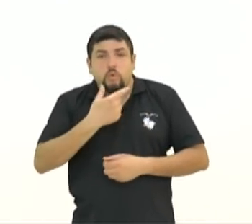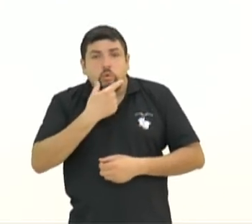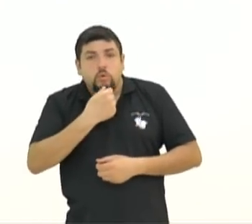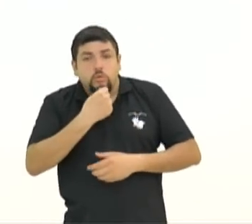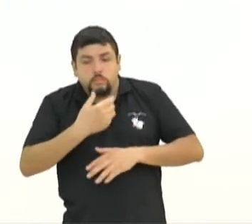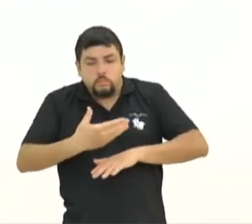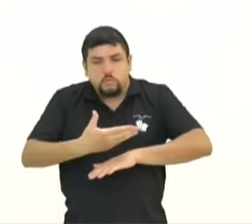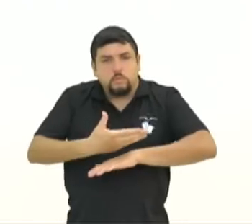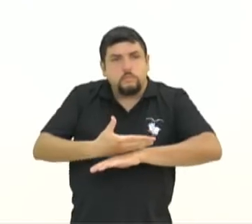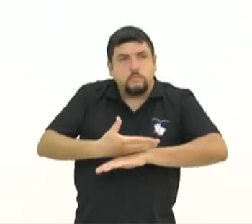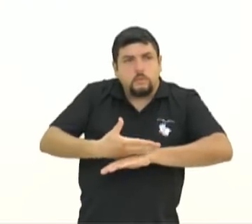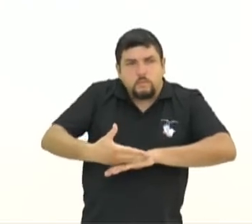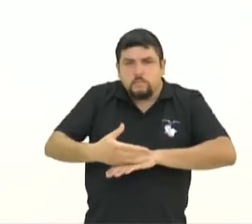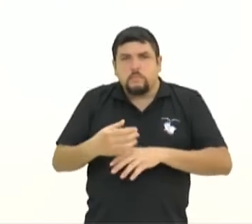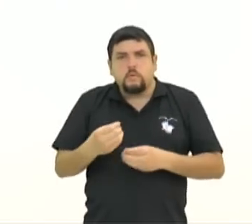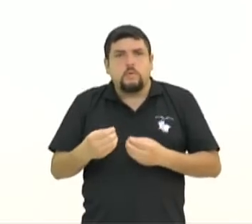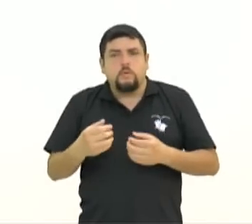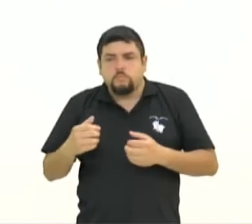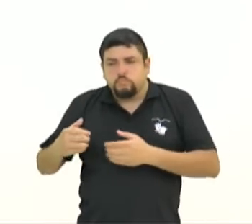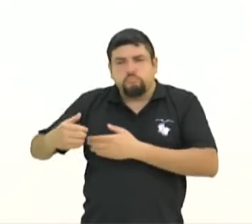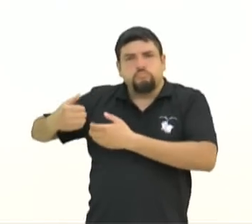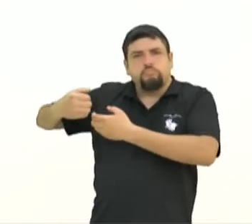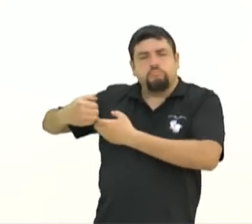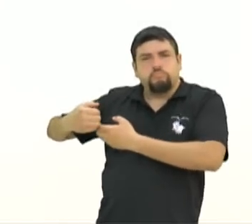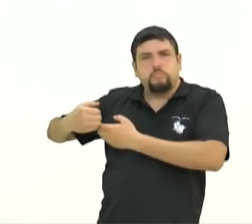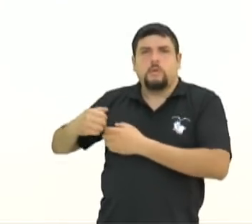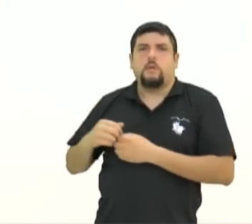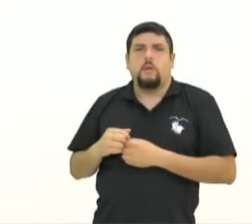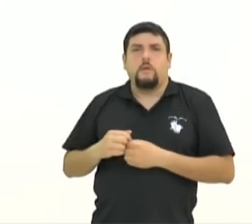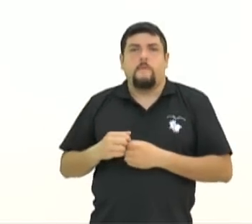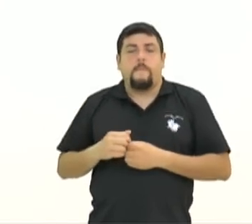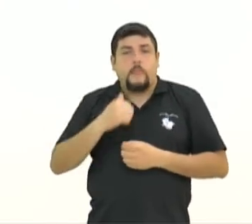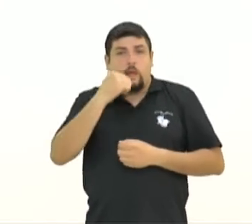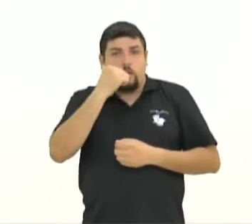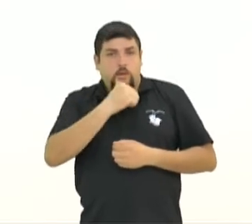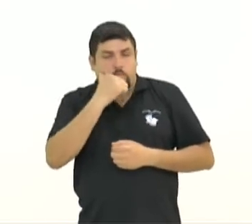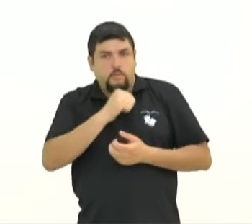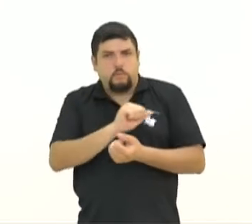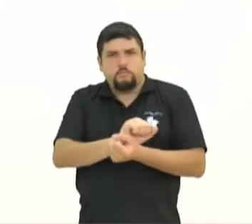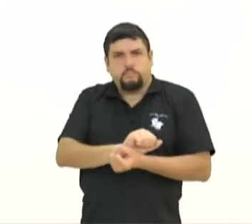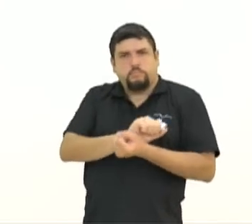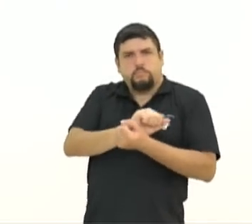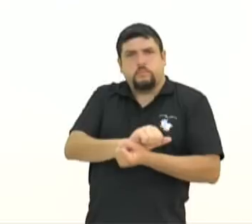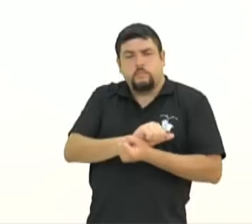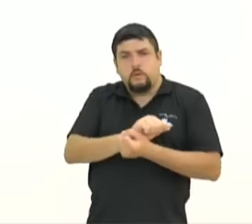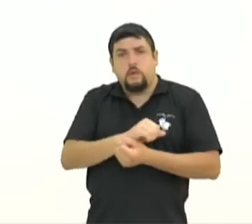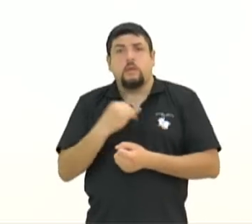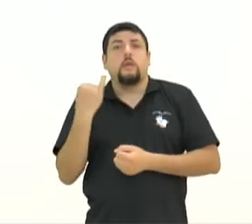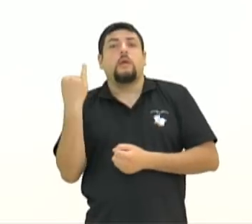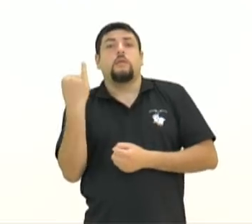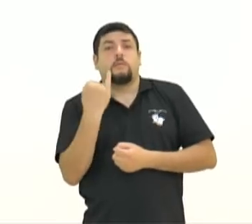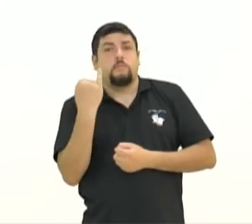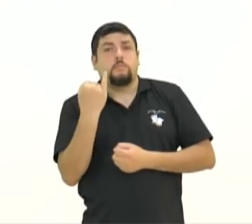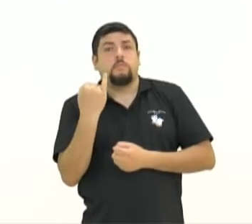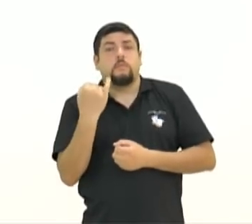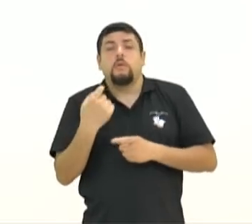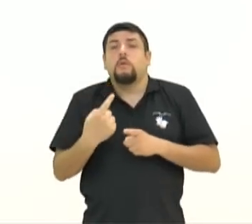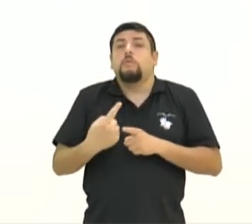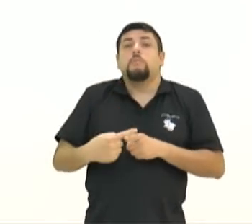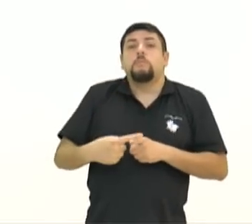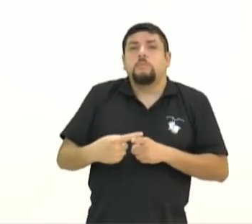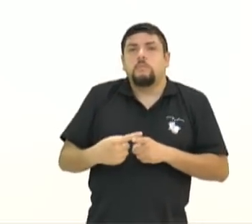bem importante dessas senhoras, dessas escravas que eram amas de leite, nesse contexto, criando um vínculo